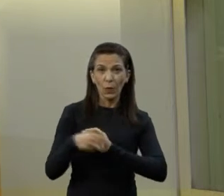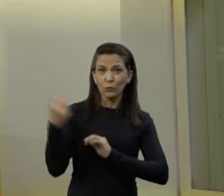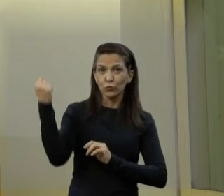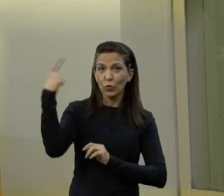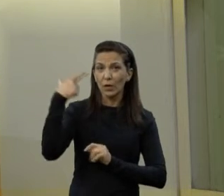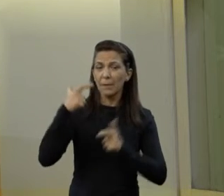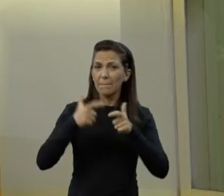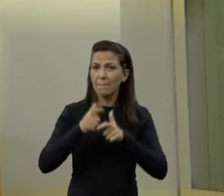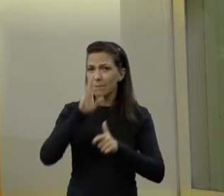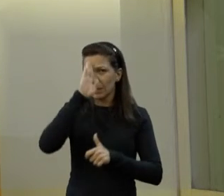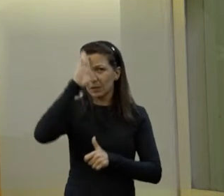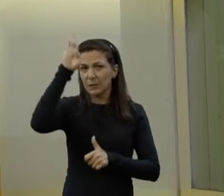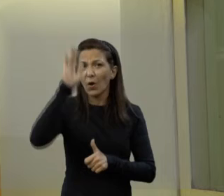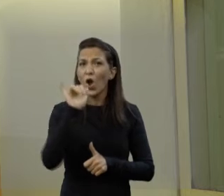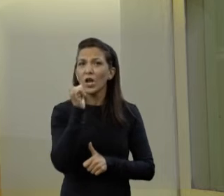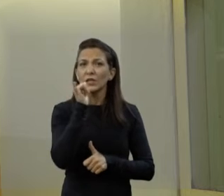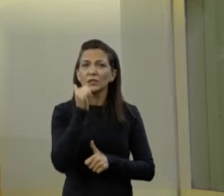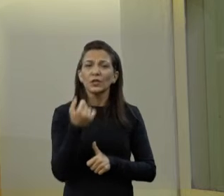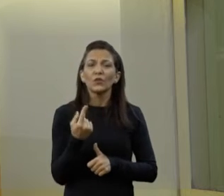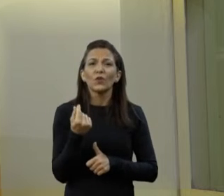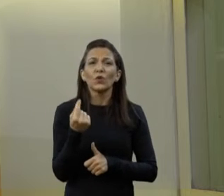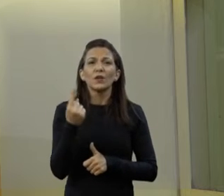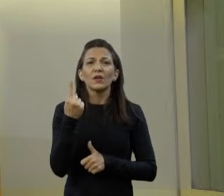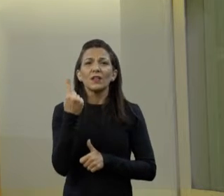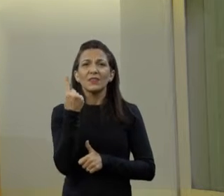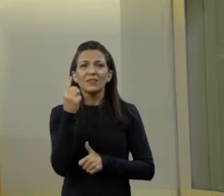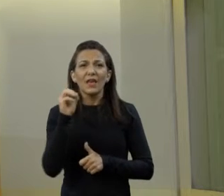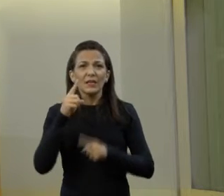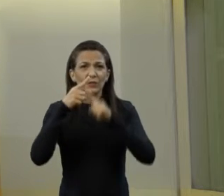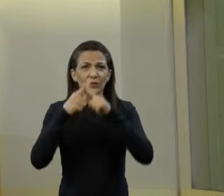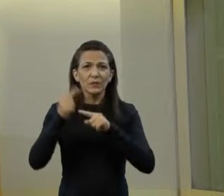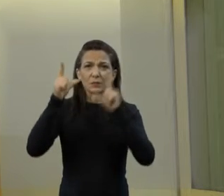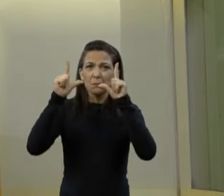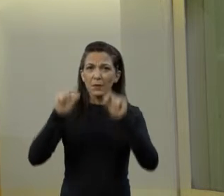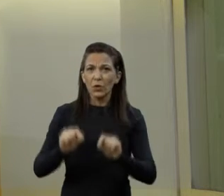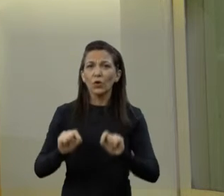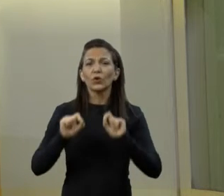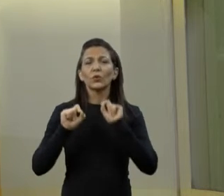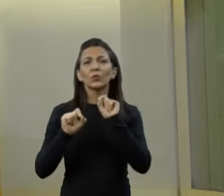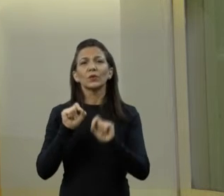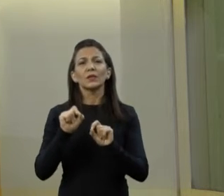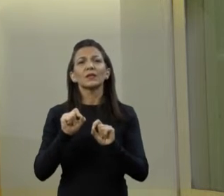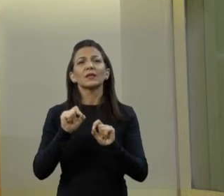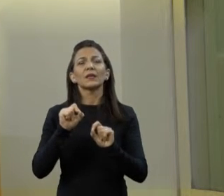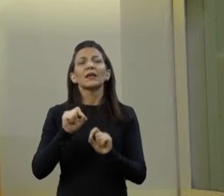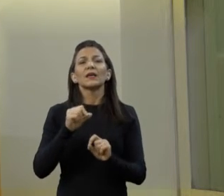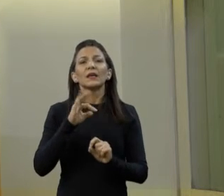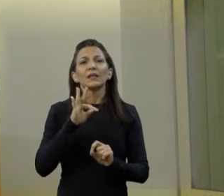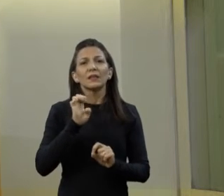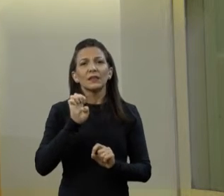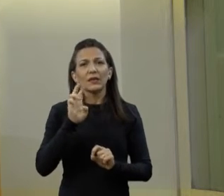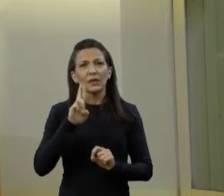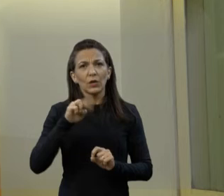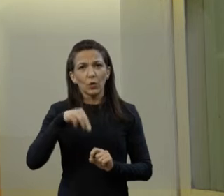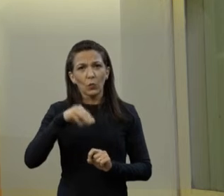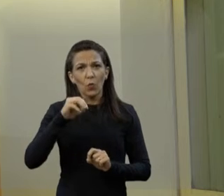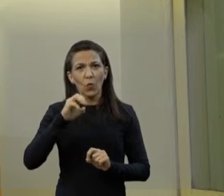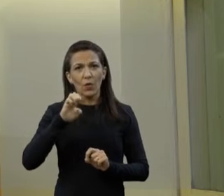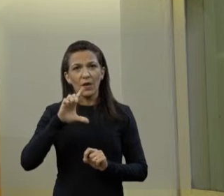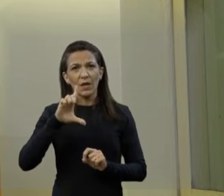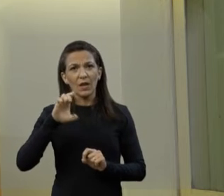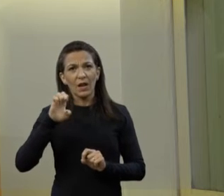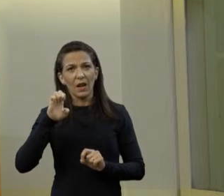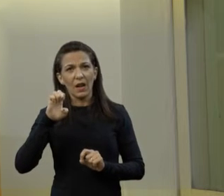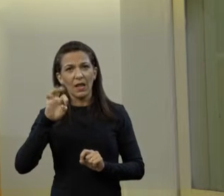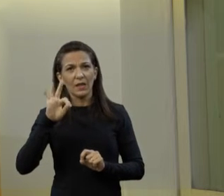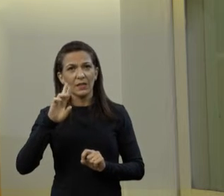grande porte gera eletricidade é o curso 10 vezes menores que as termoelétricas fósseis Ah e não é